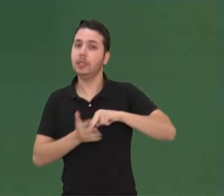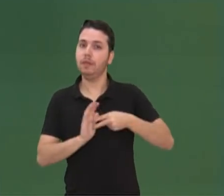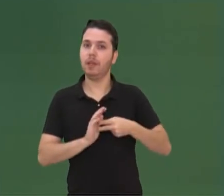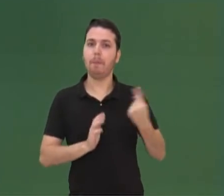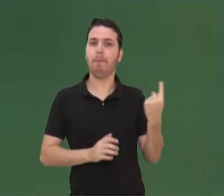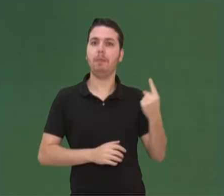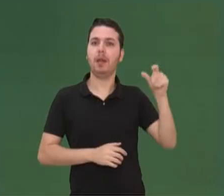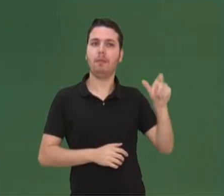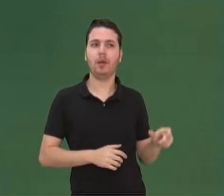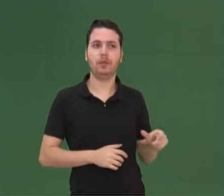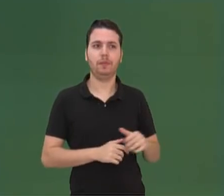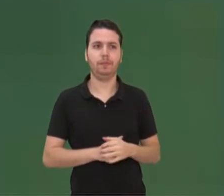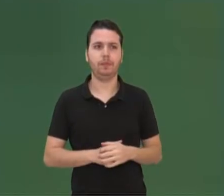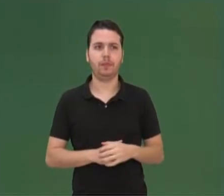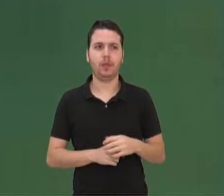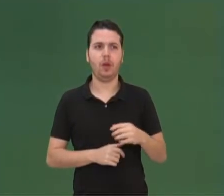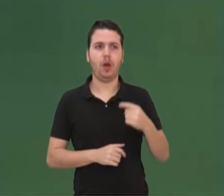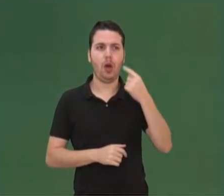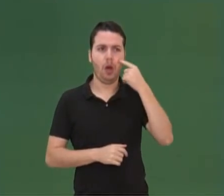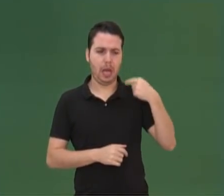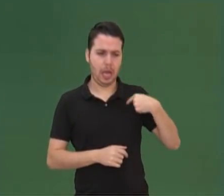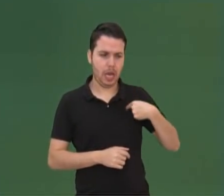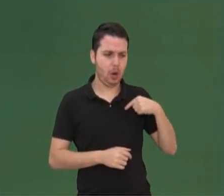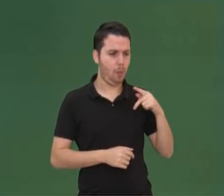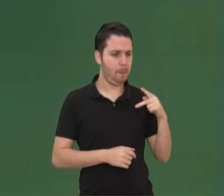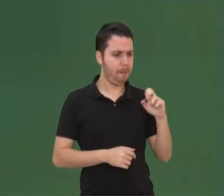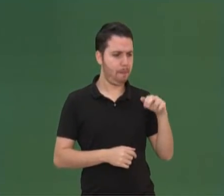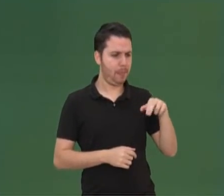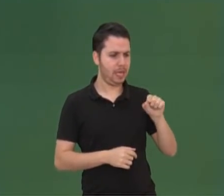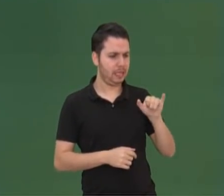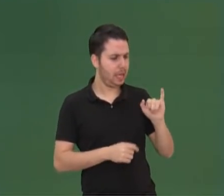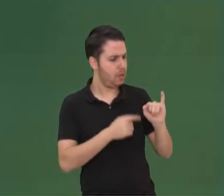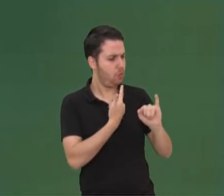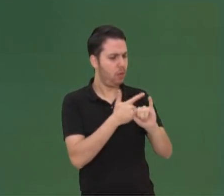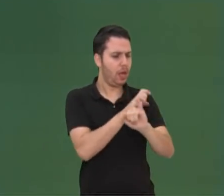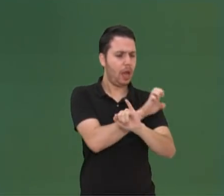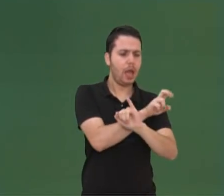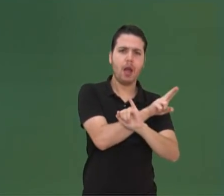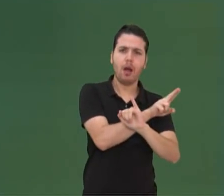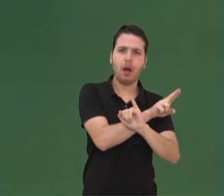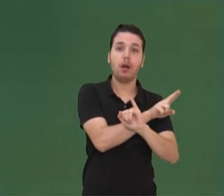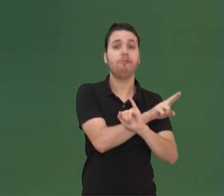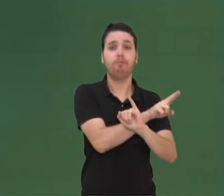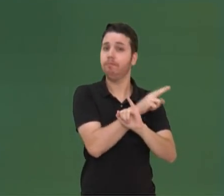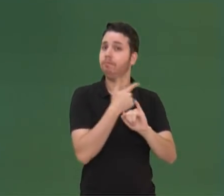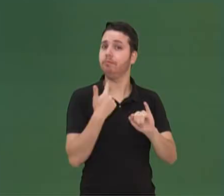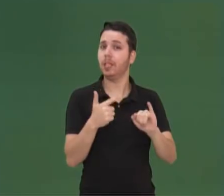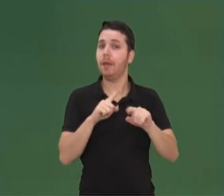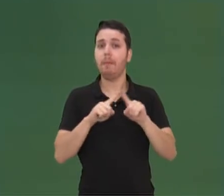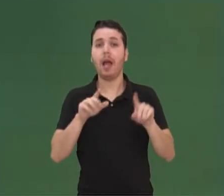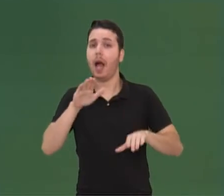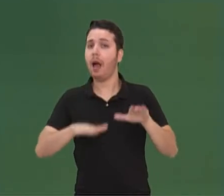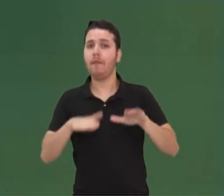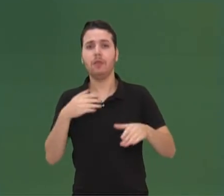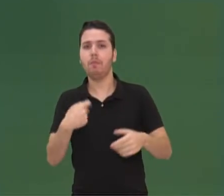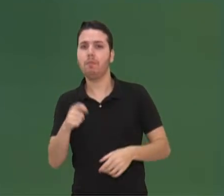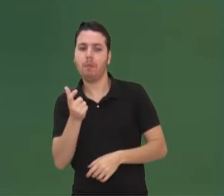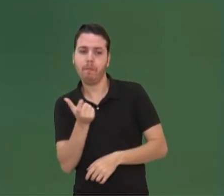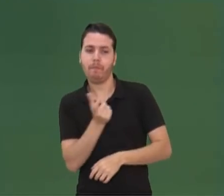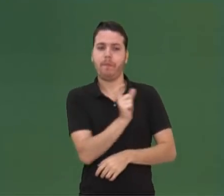não tem eu aqui, eu pensei, eu desisti. Boa. Não, nem sempre vai